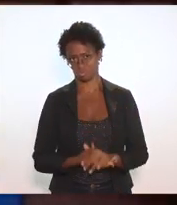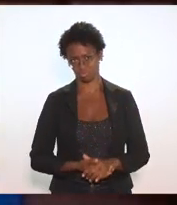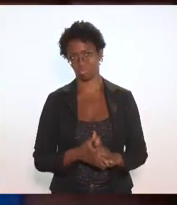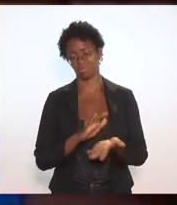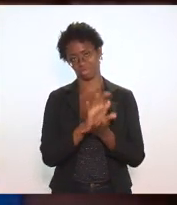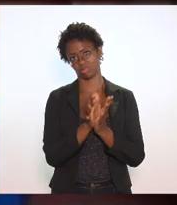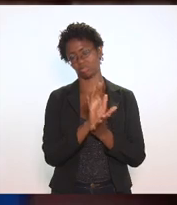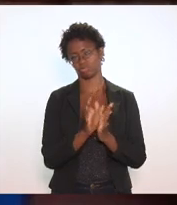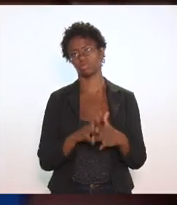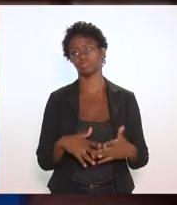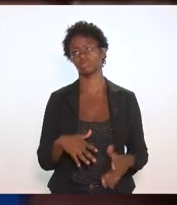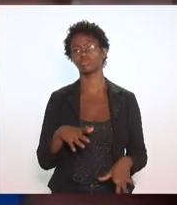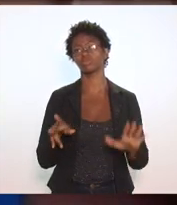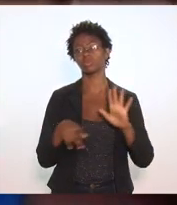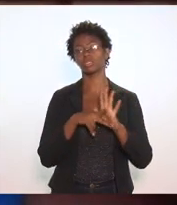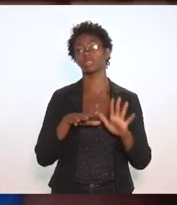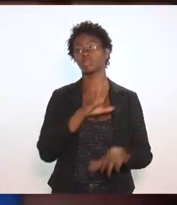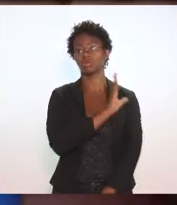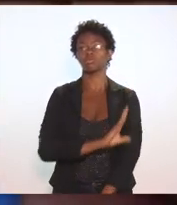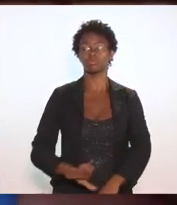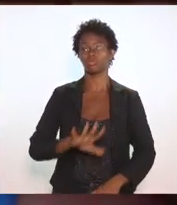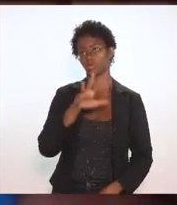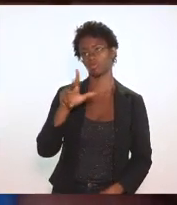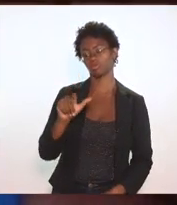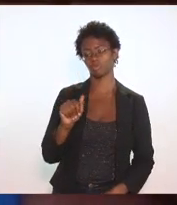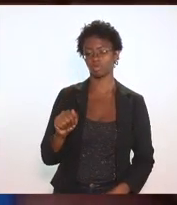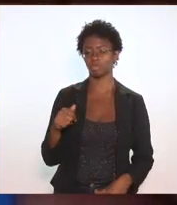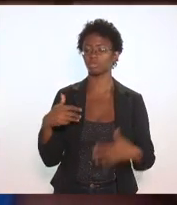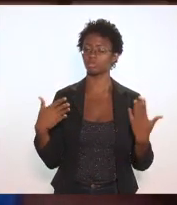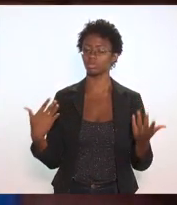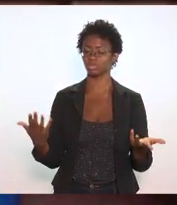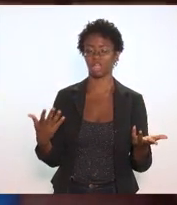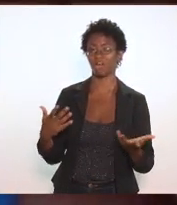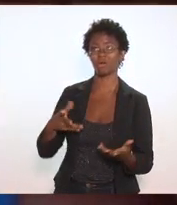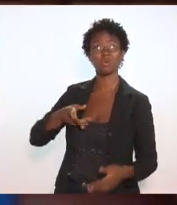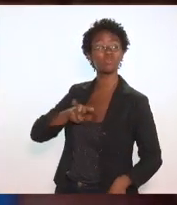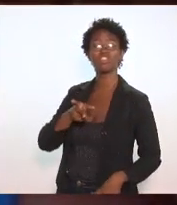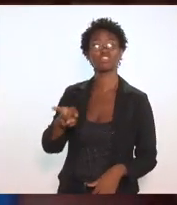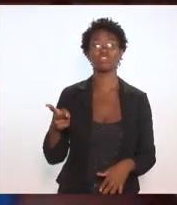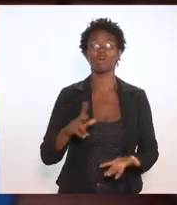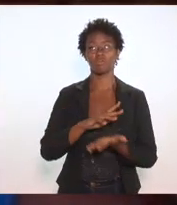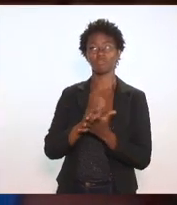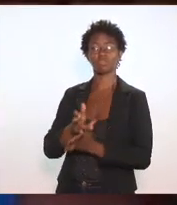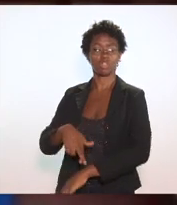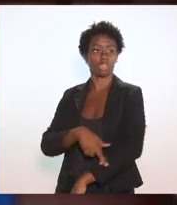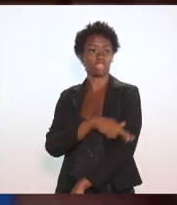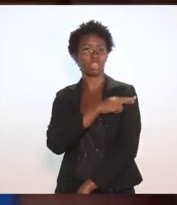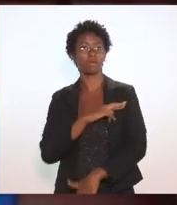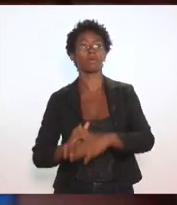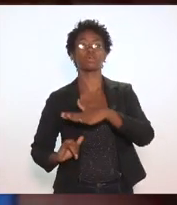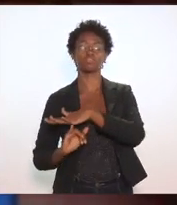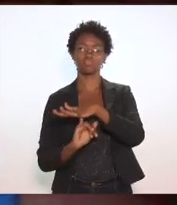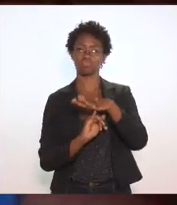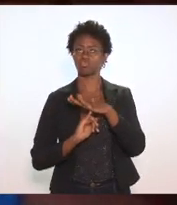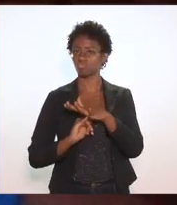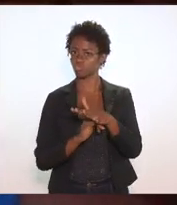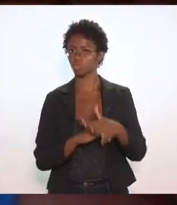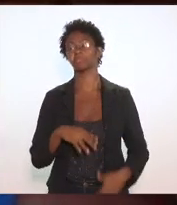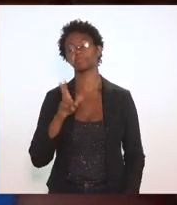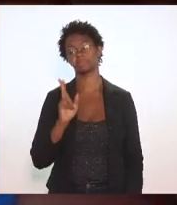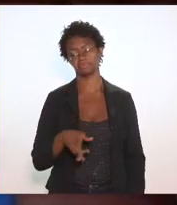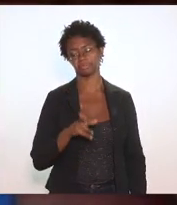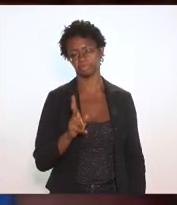mencionado como de matriz africana, imbricando aí um racismo institucional ainda presente, um